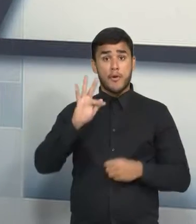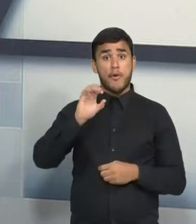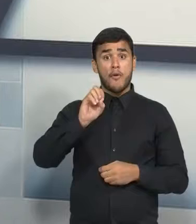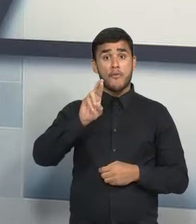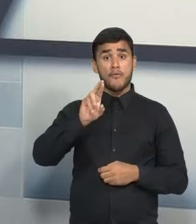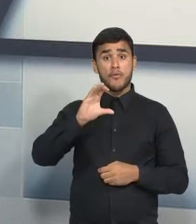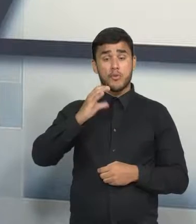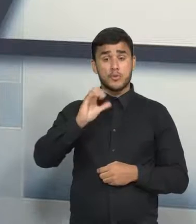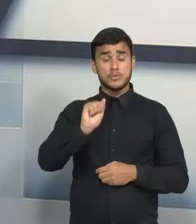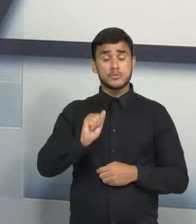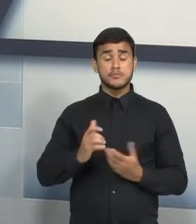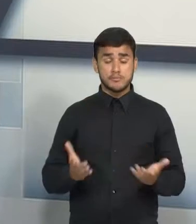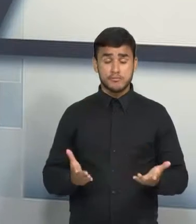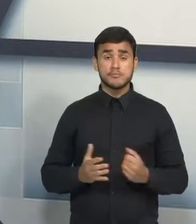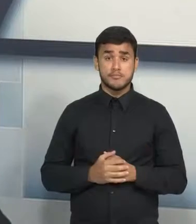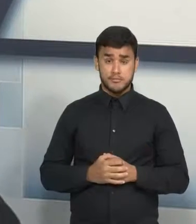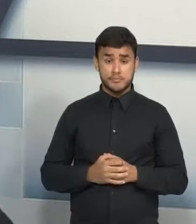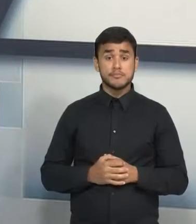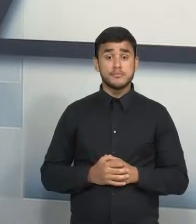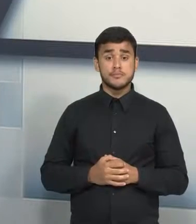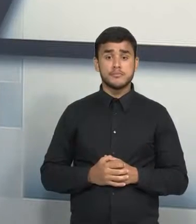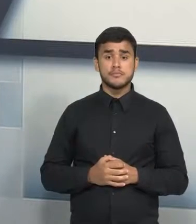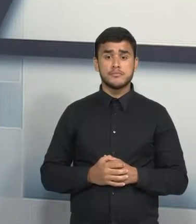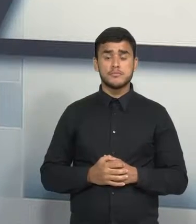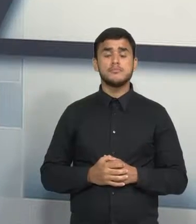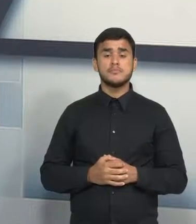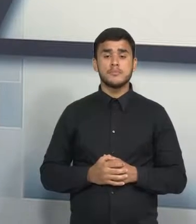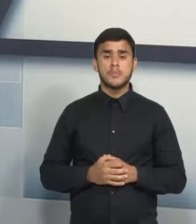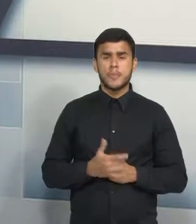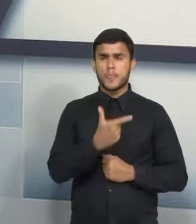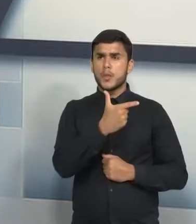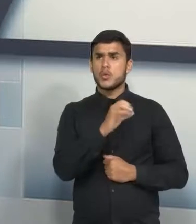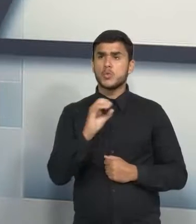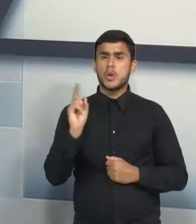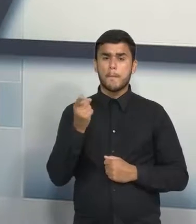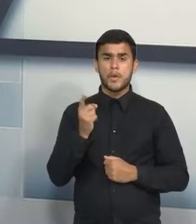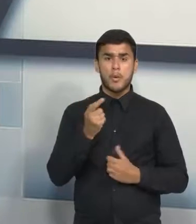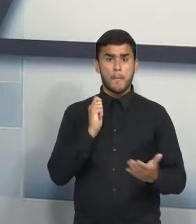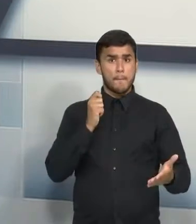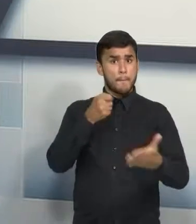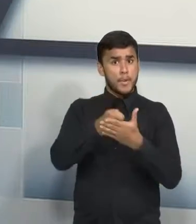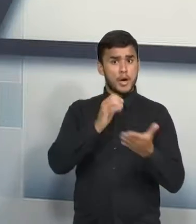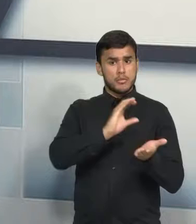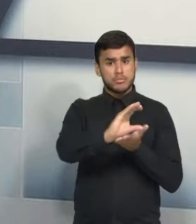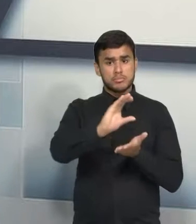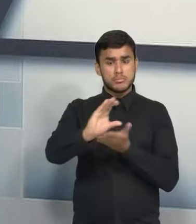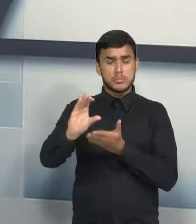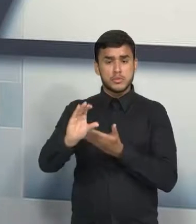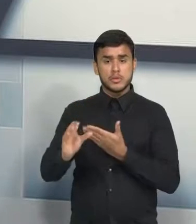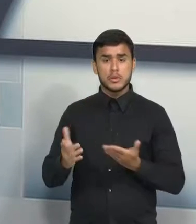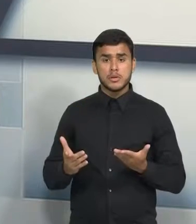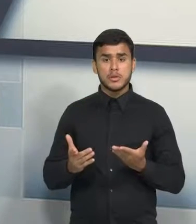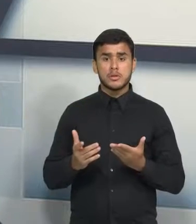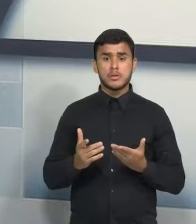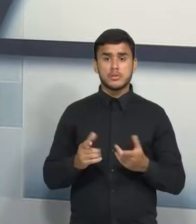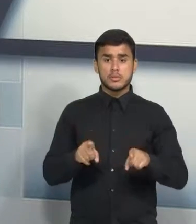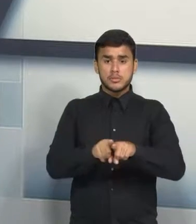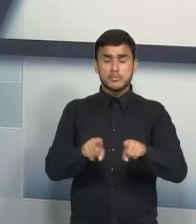300 mil, por aí. Que seja 200 mil. Esse número, Luiz, esse contingente